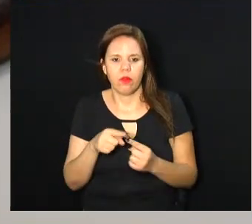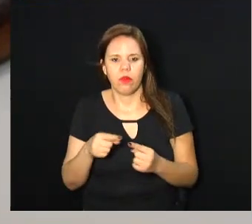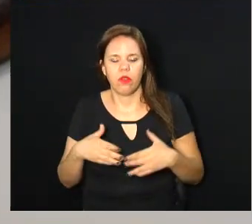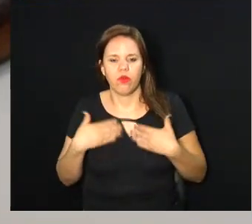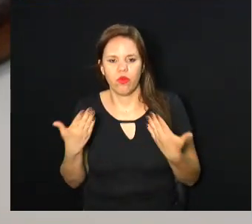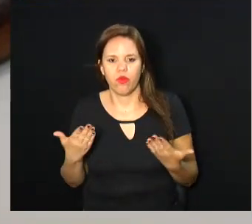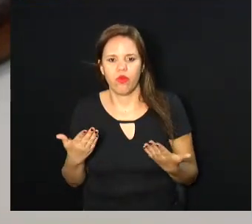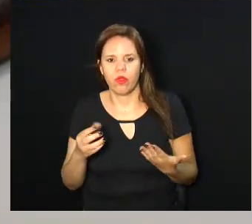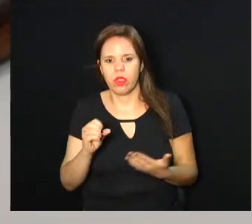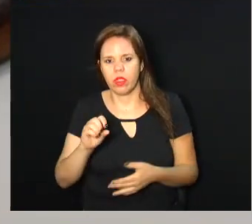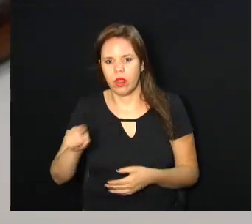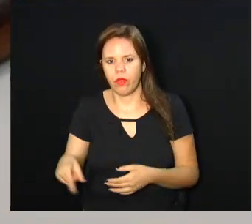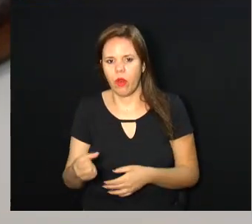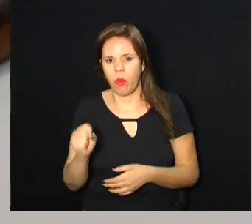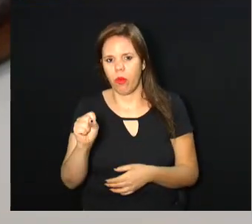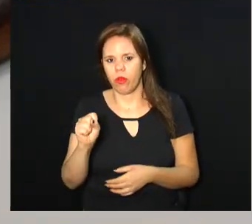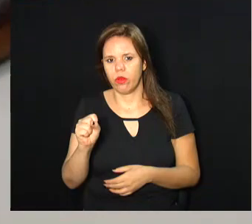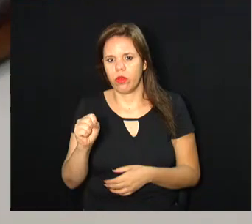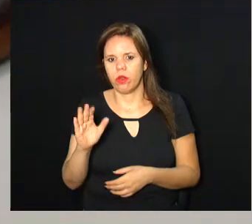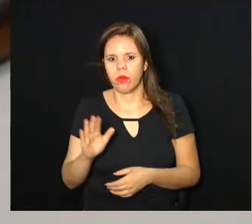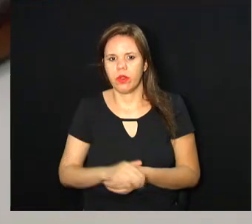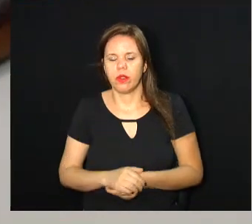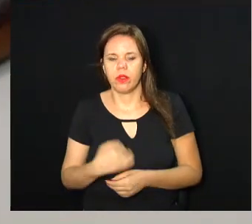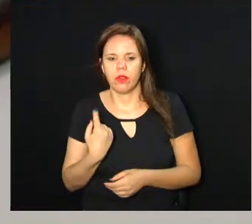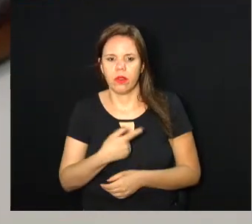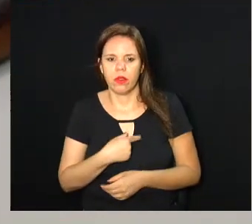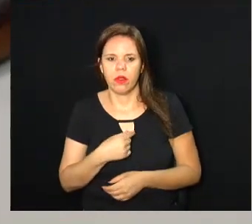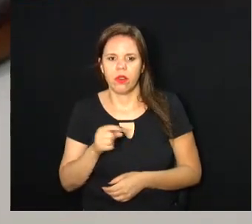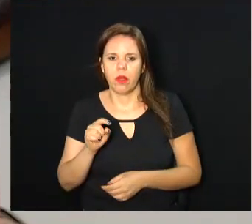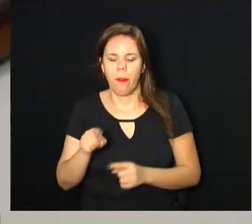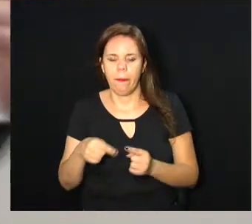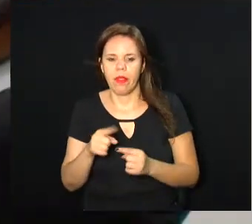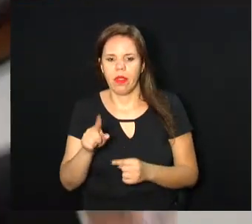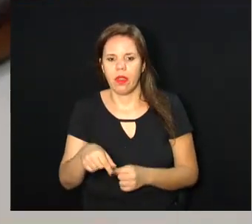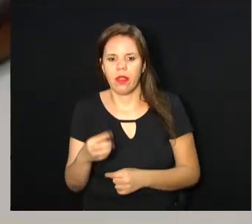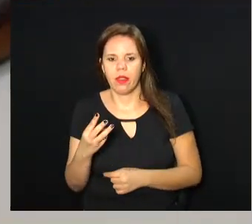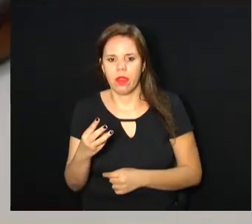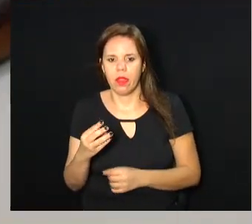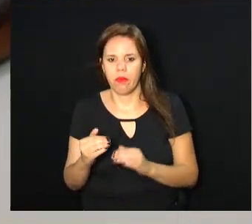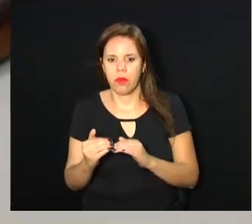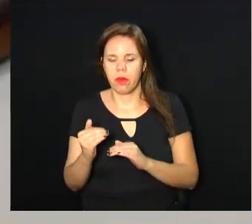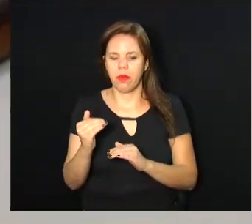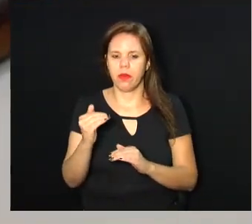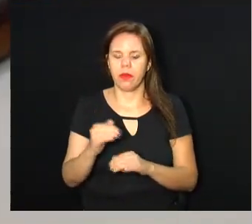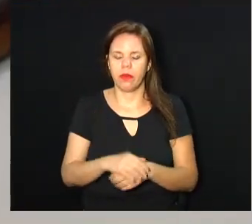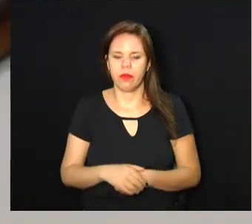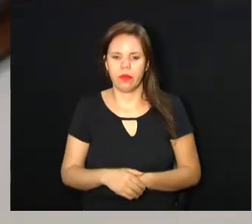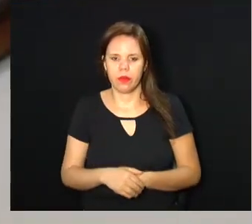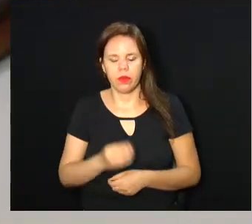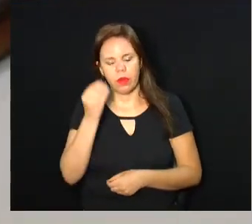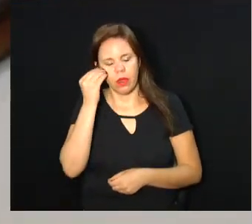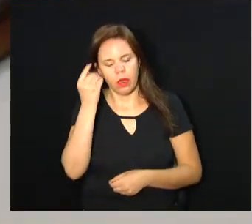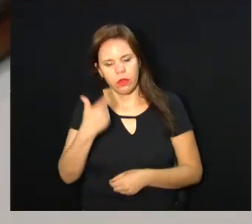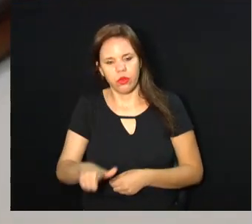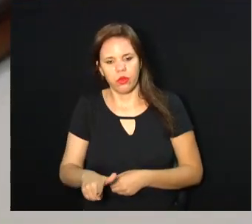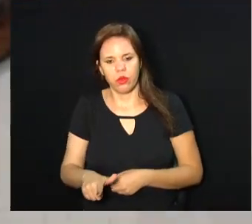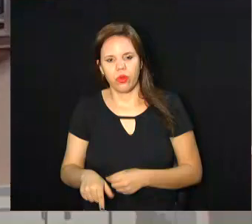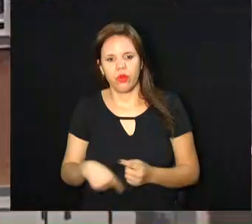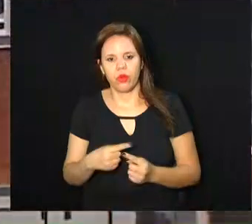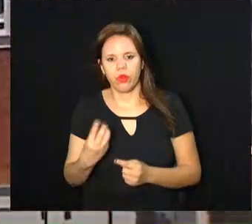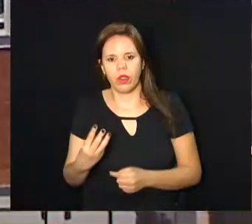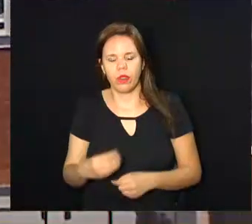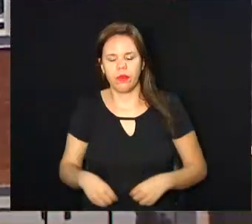surpreendeu esses 0,8 aí a mais, nossa meta era 3, conseguimos até passar um pouquinho disso, e tentar de novo bater nos 3